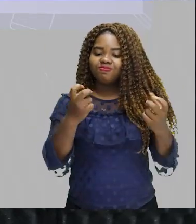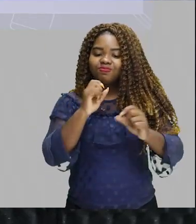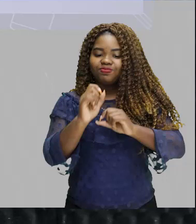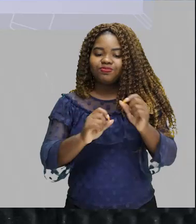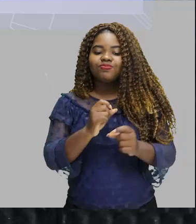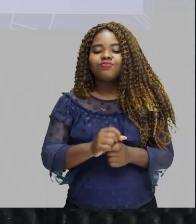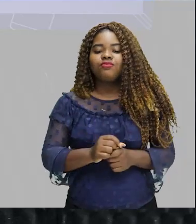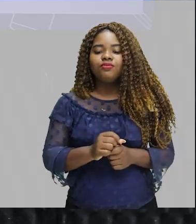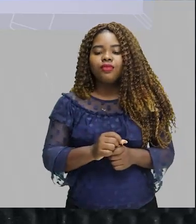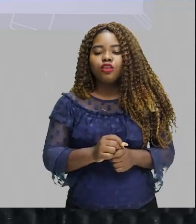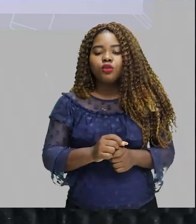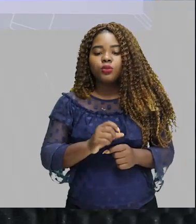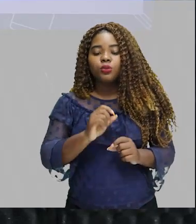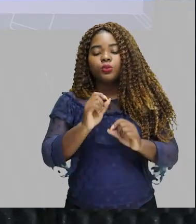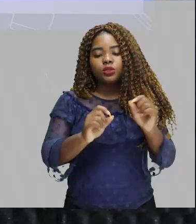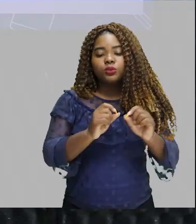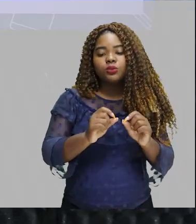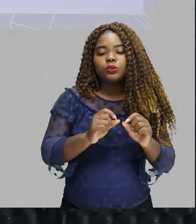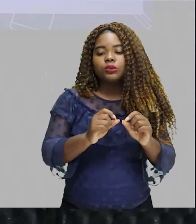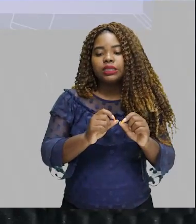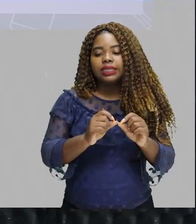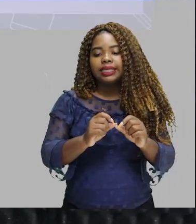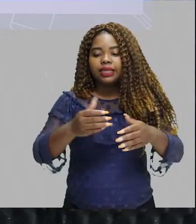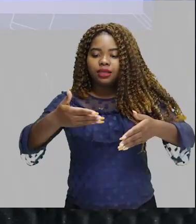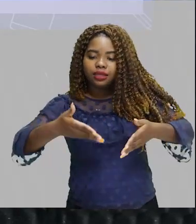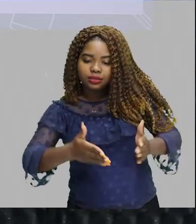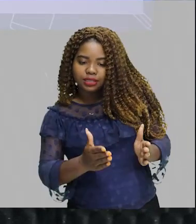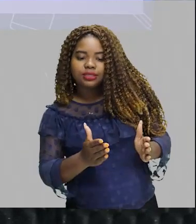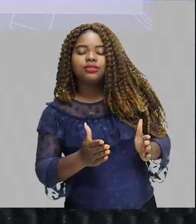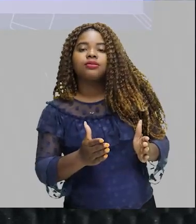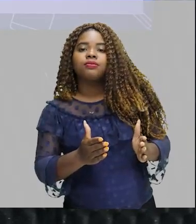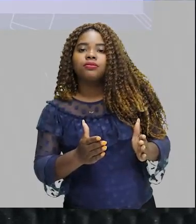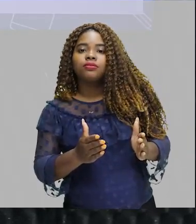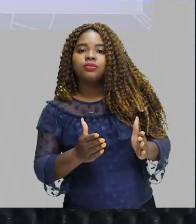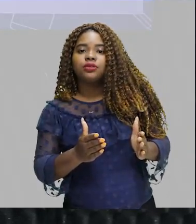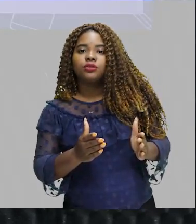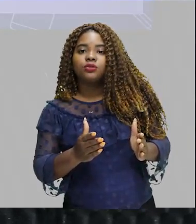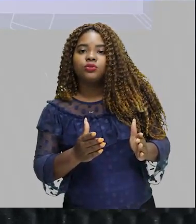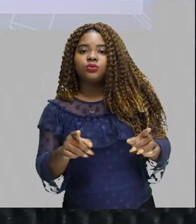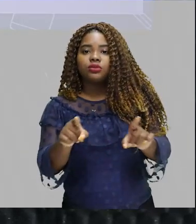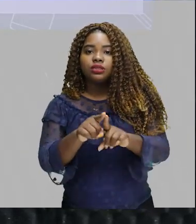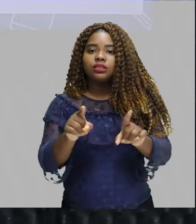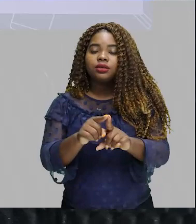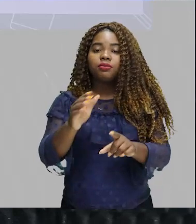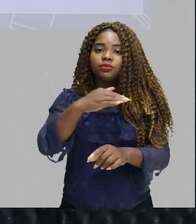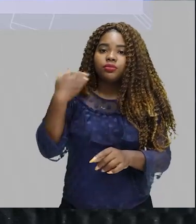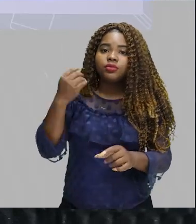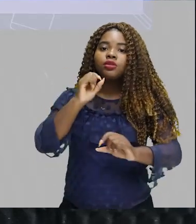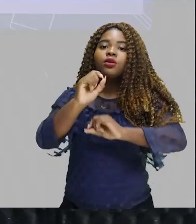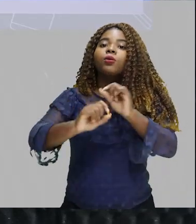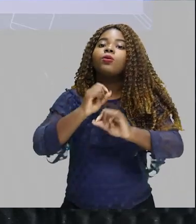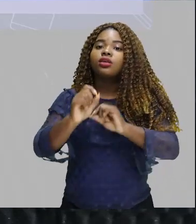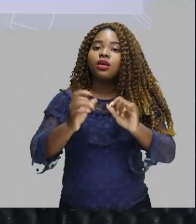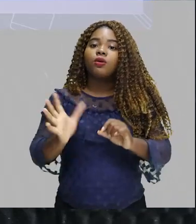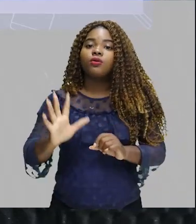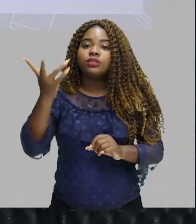tanto a taxa de natalidade quanto a taxa de mortalidade começam a cair, galera. Tá certo? Ou seja, a população vai começar a